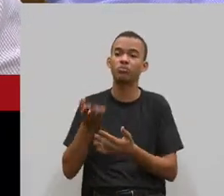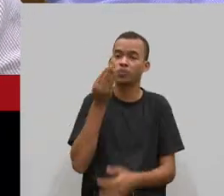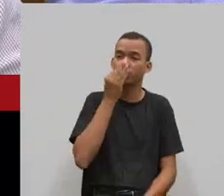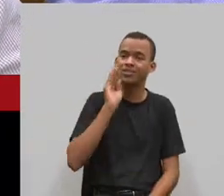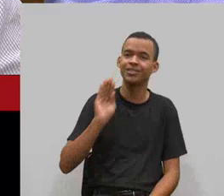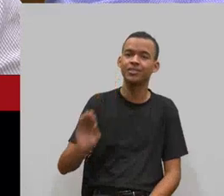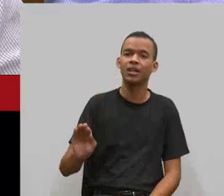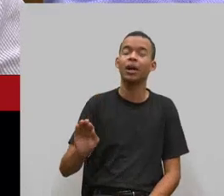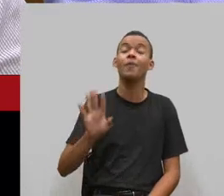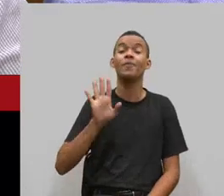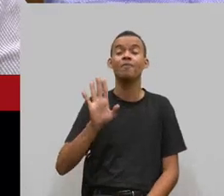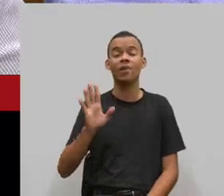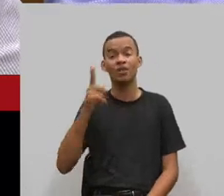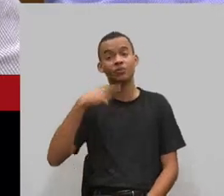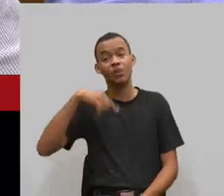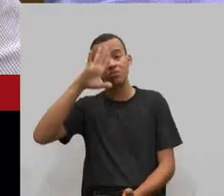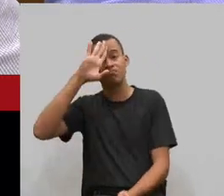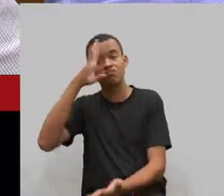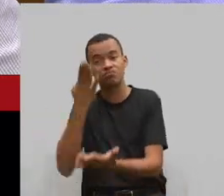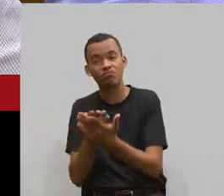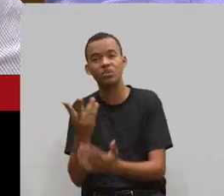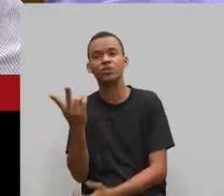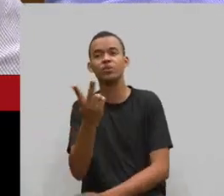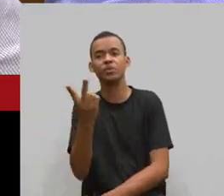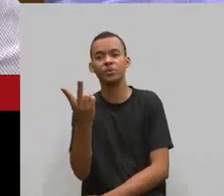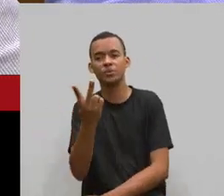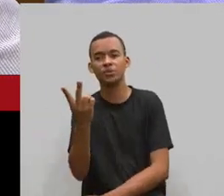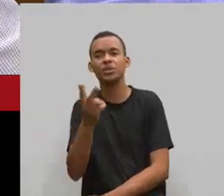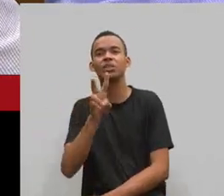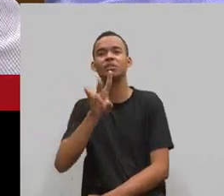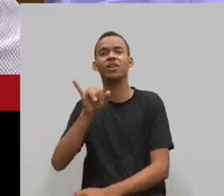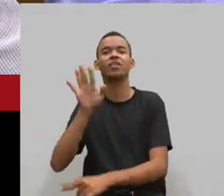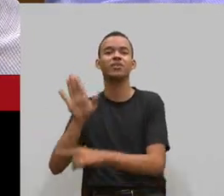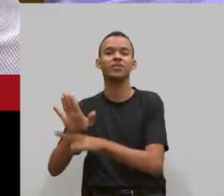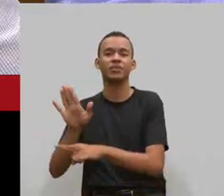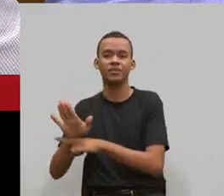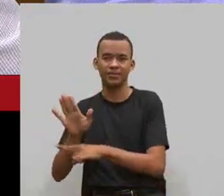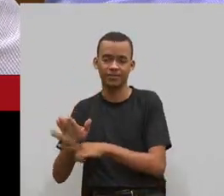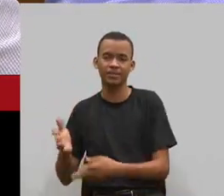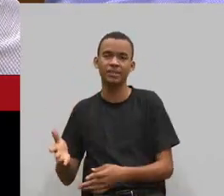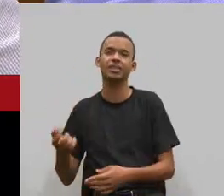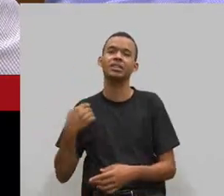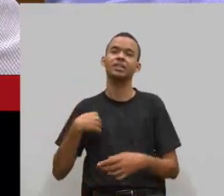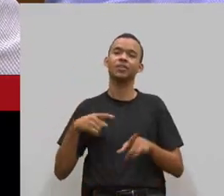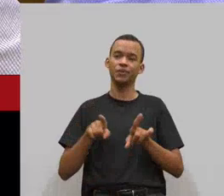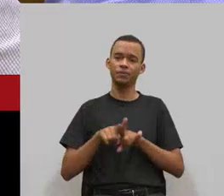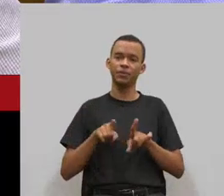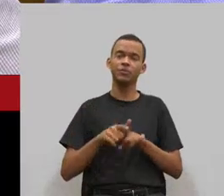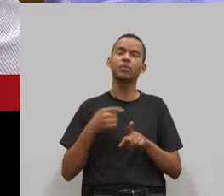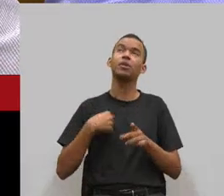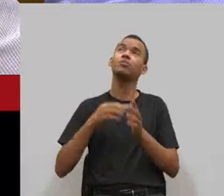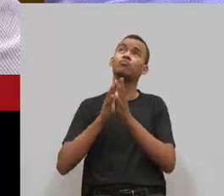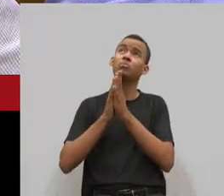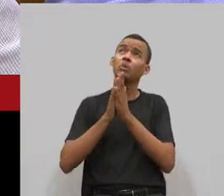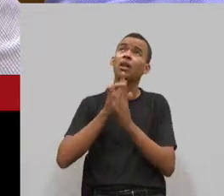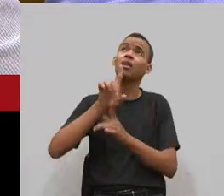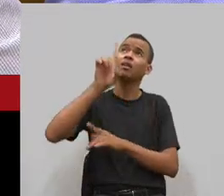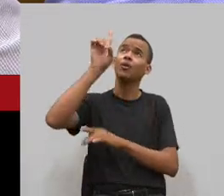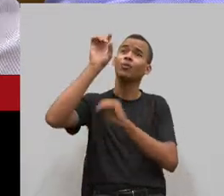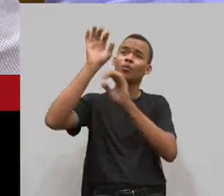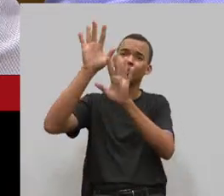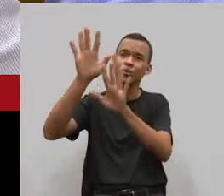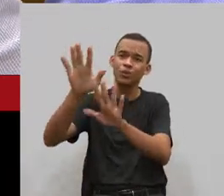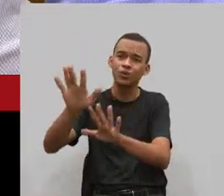para menos favorecido isso é muito importante igual eu sou eu olho muito pro mro facido que Deus abençoe nós Tudo e vocês que